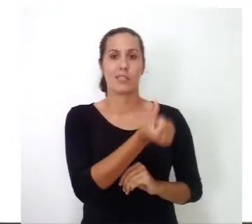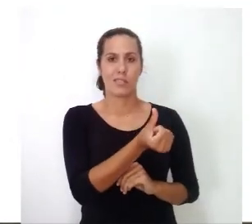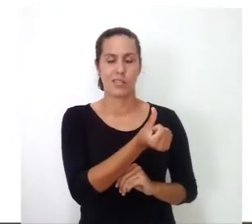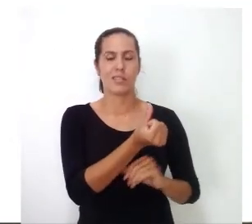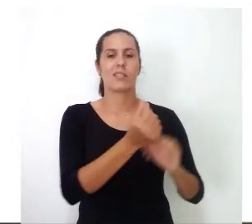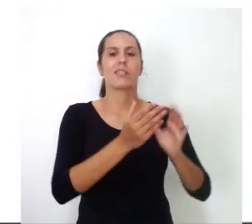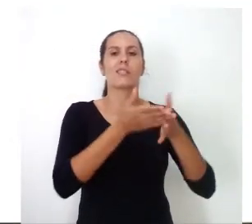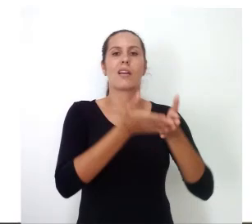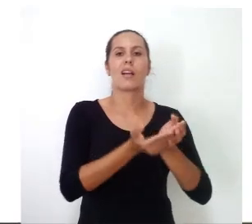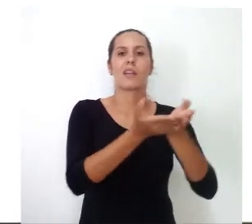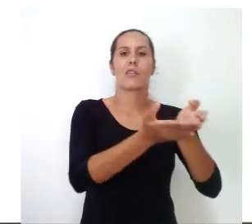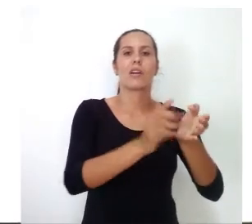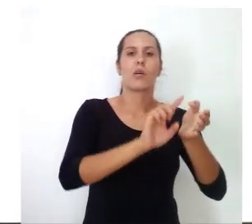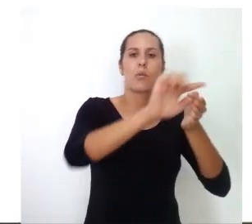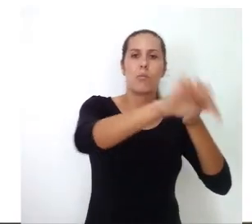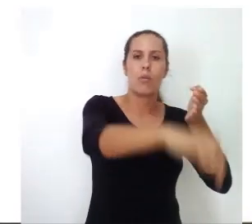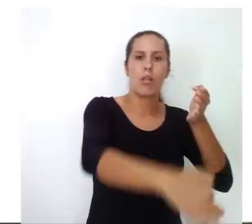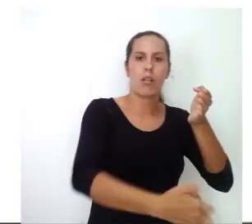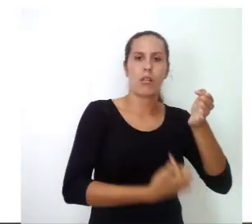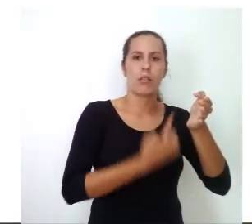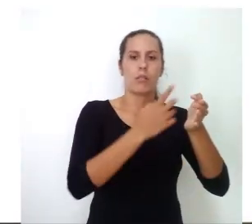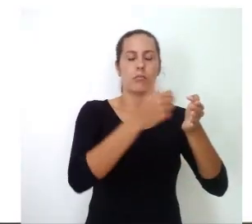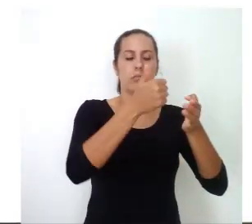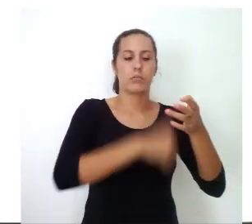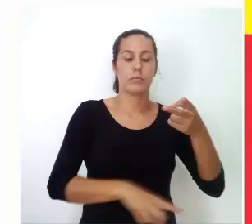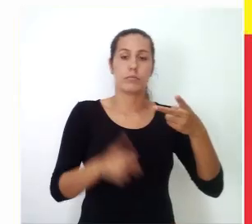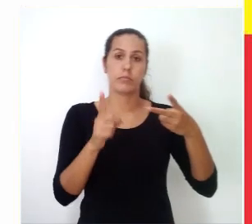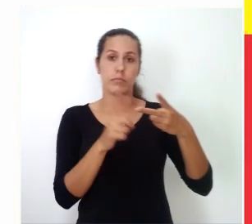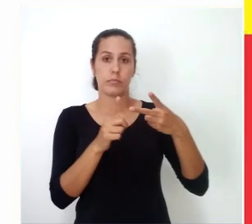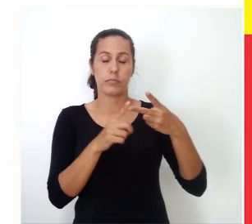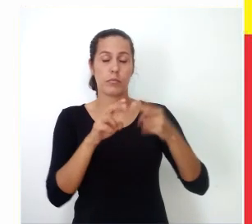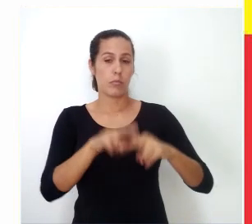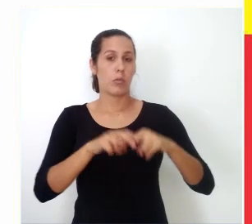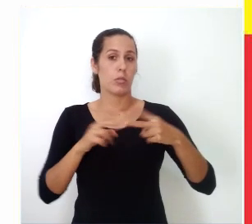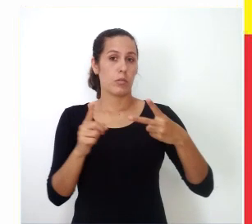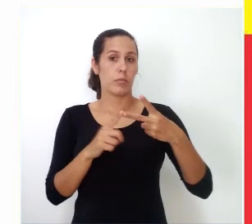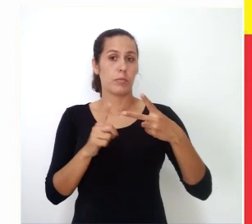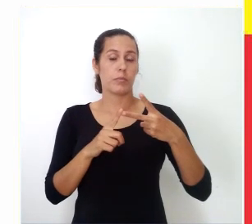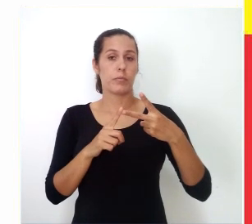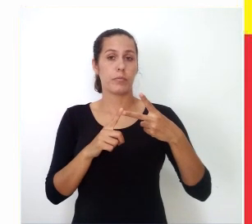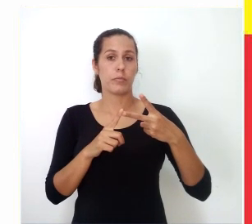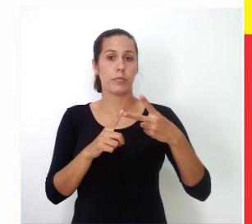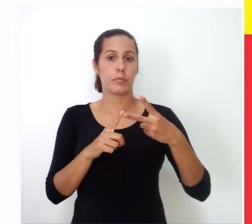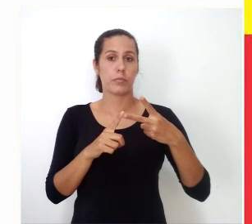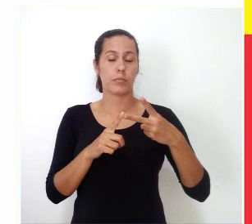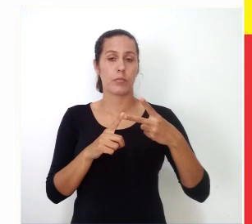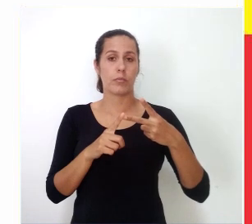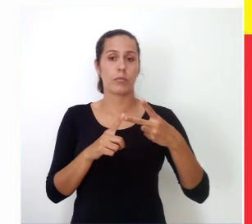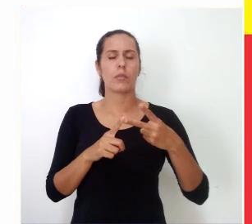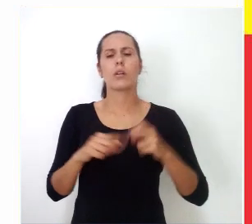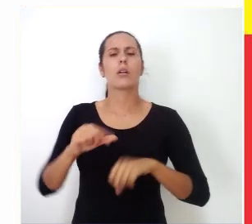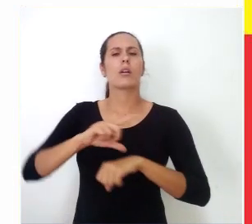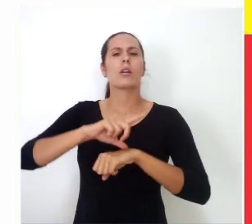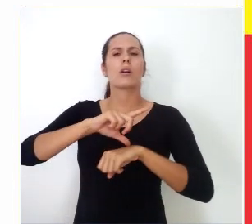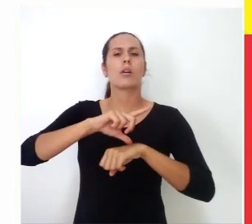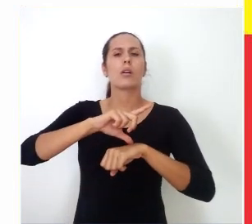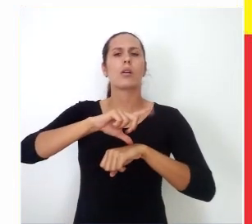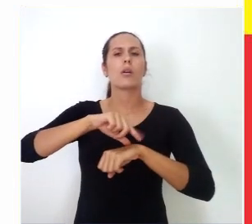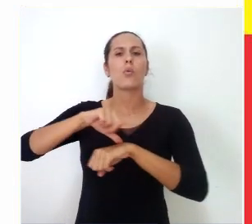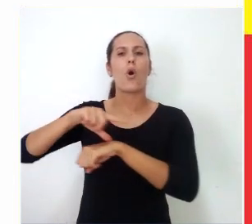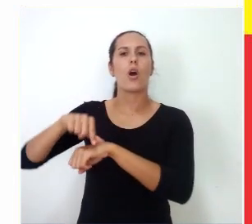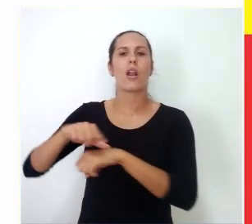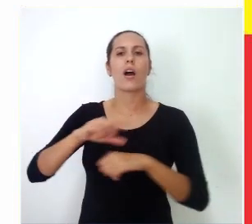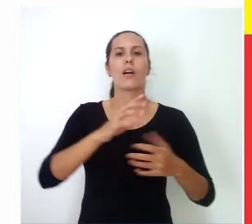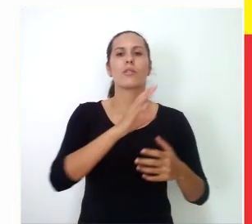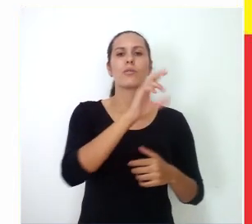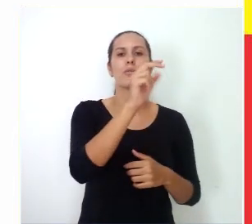século XVI. Segundo bom motivo, vamos lá a imagem, os fusos horários, presta bem